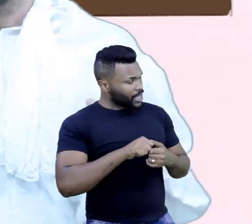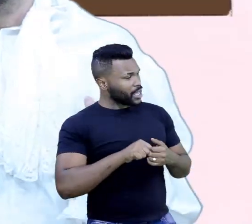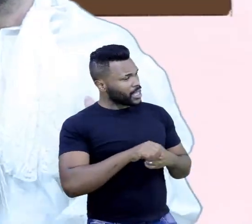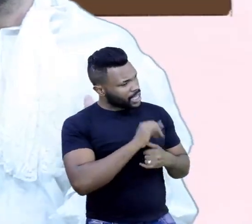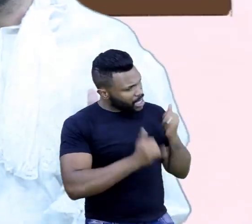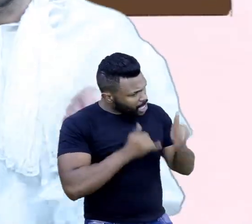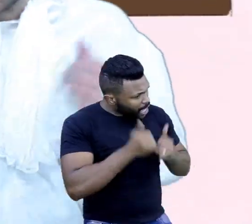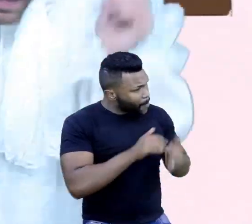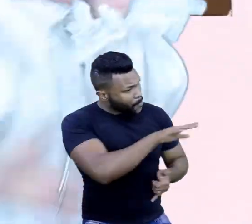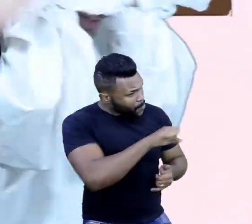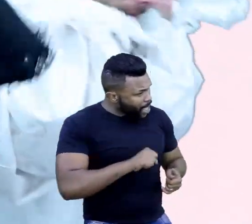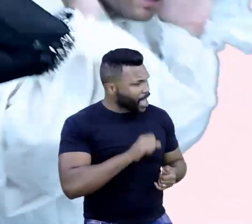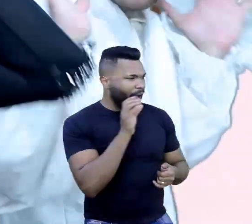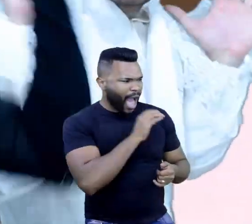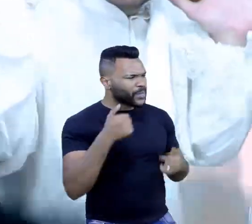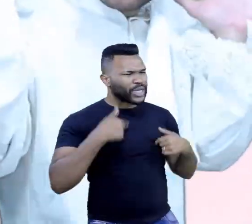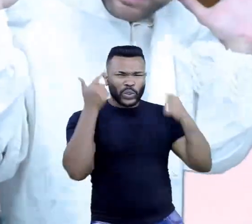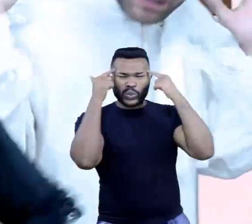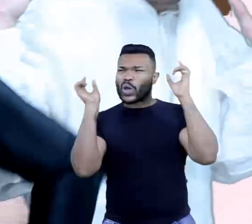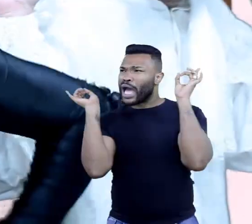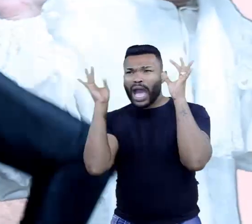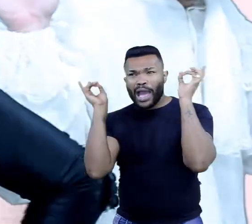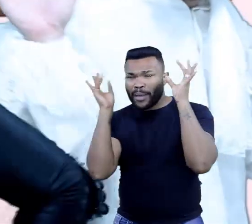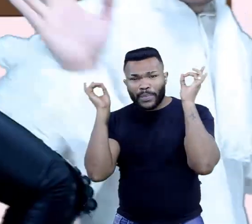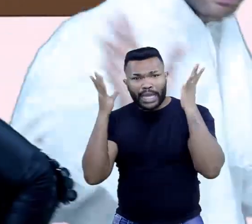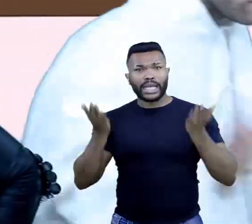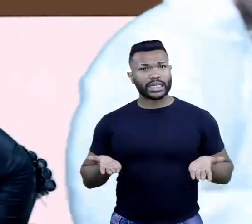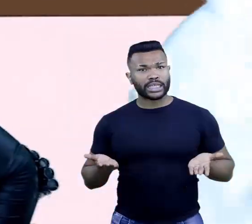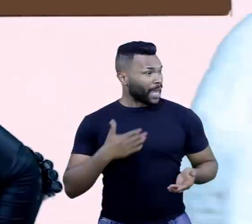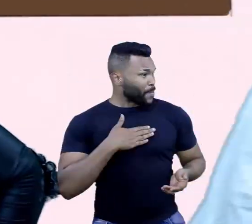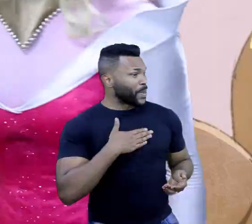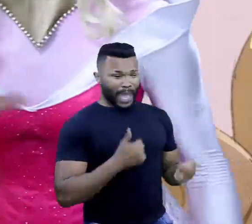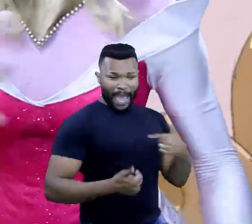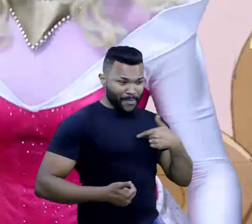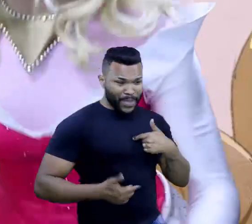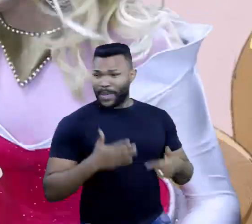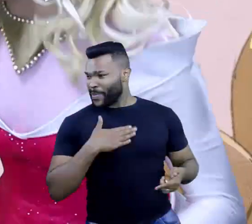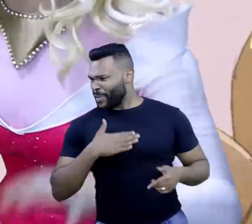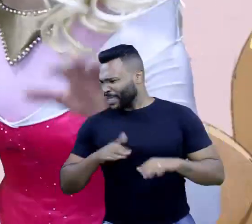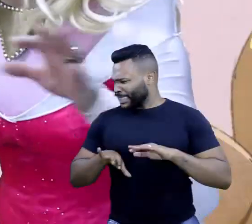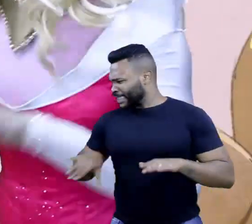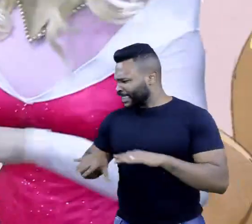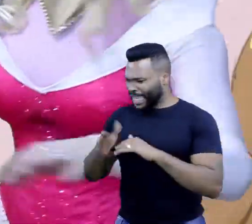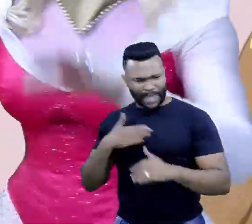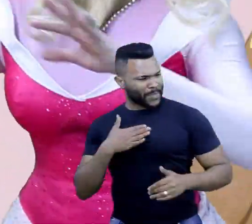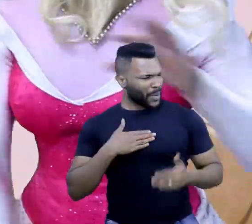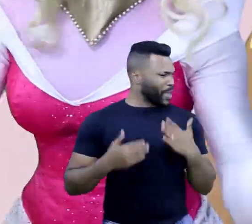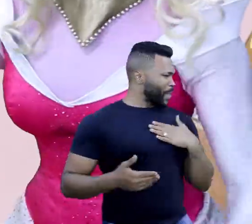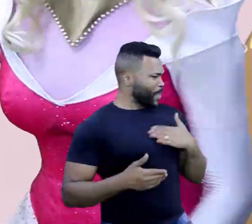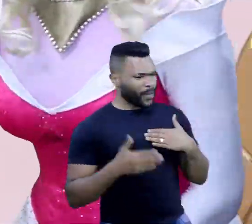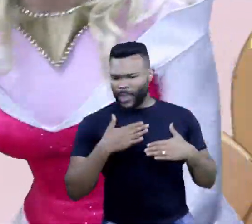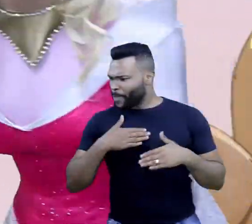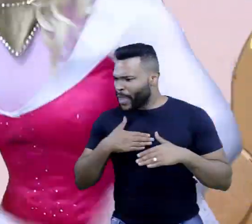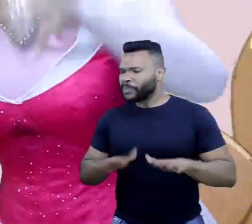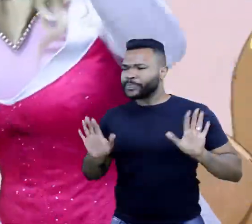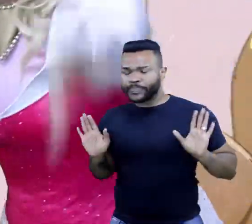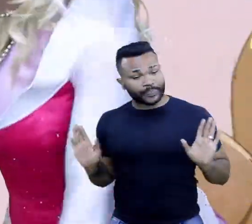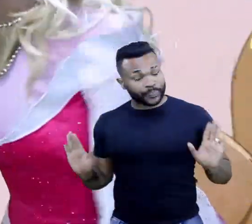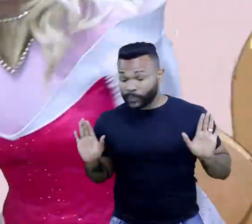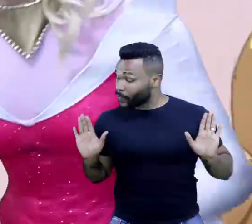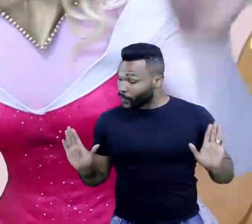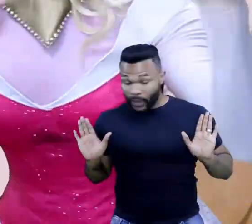Eu? Pega o salto, porra, que eu tô com dor de cabeça! É meu! Ai, meu, é meu! Sai! Sai você, sua